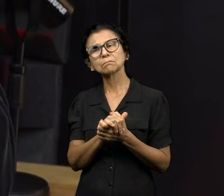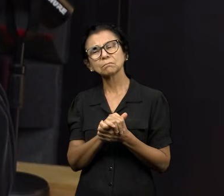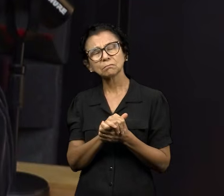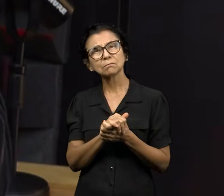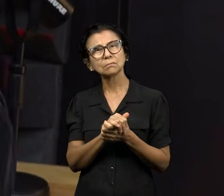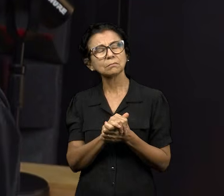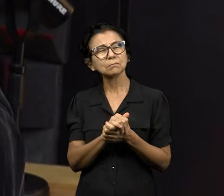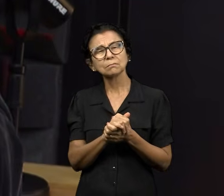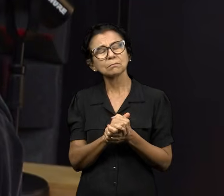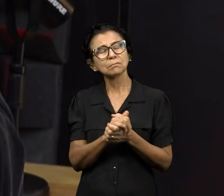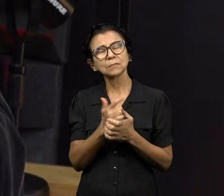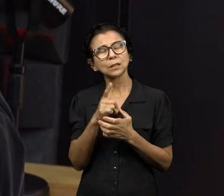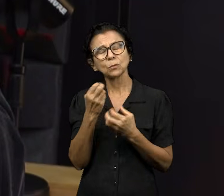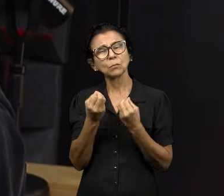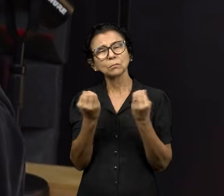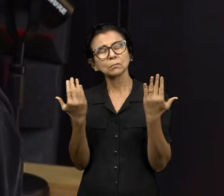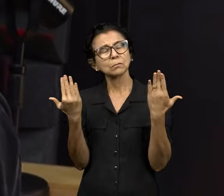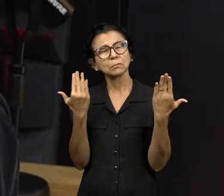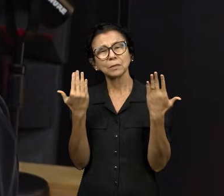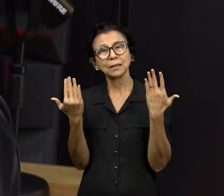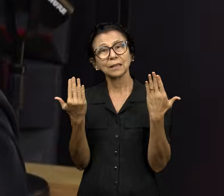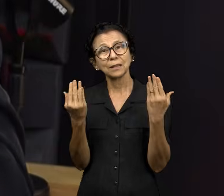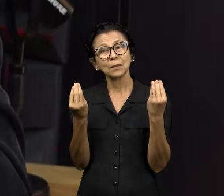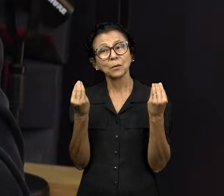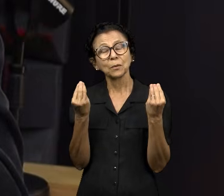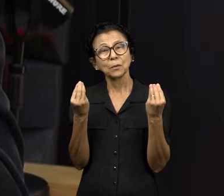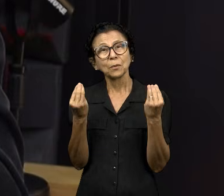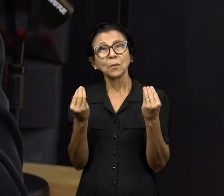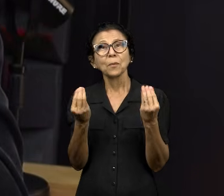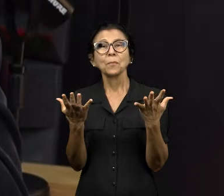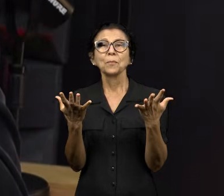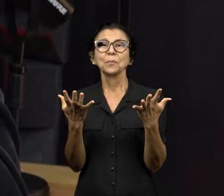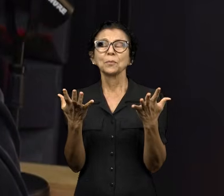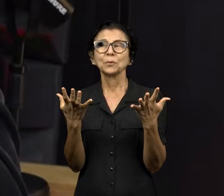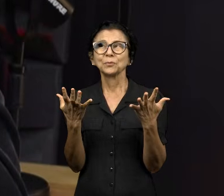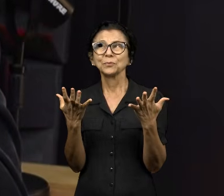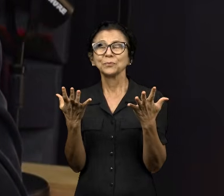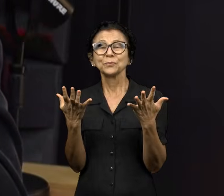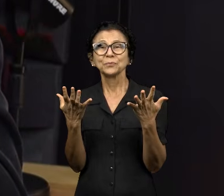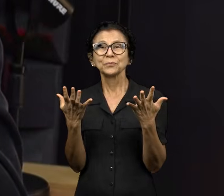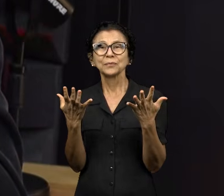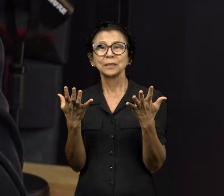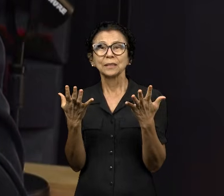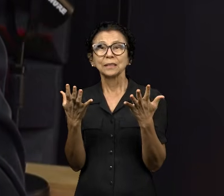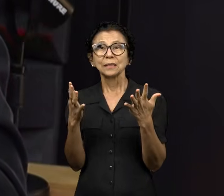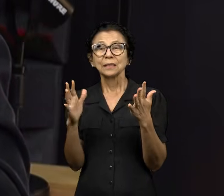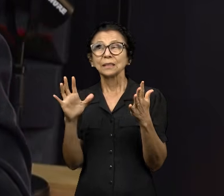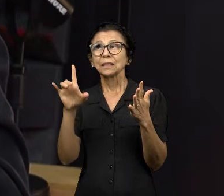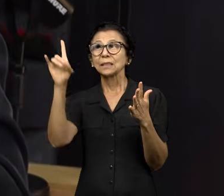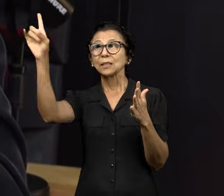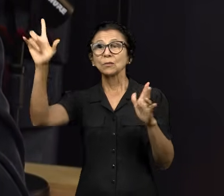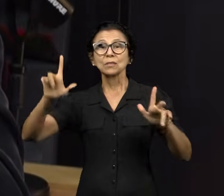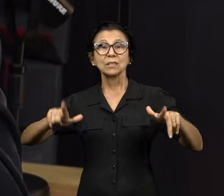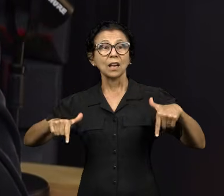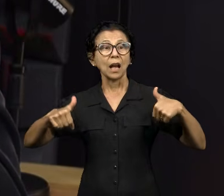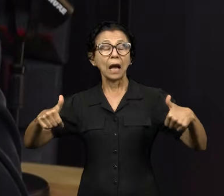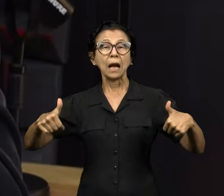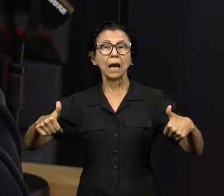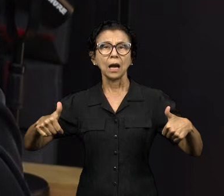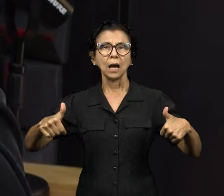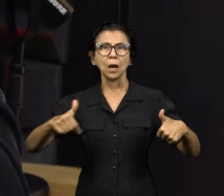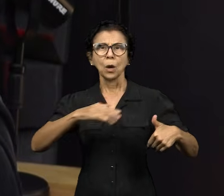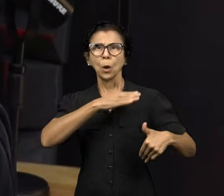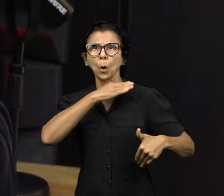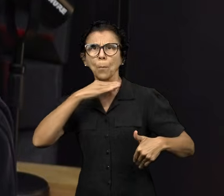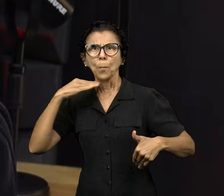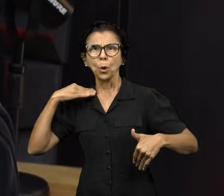algo incomparável. Porque como nós estamos, vai haver uma operação de Deus. É aquele momento ali. E os mortos